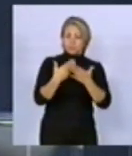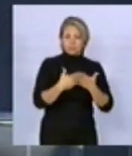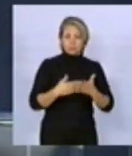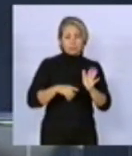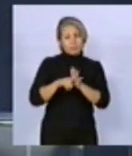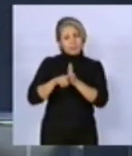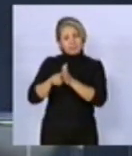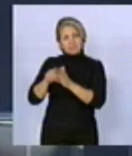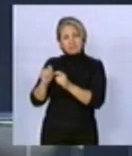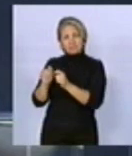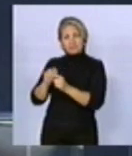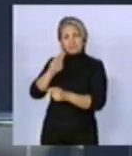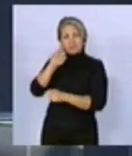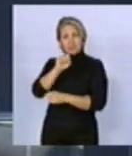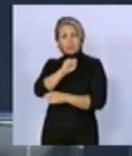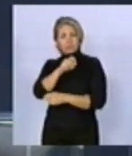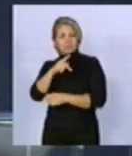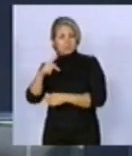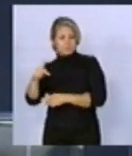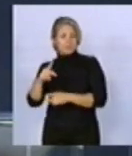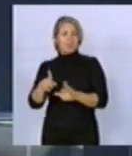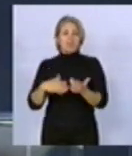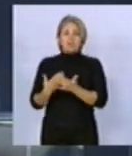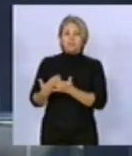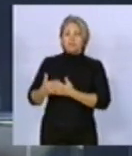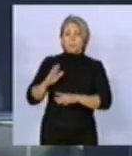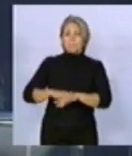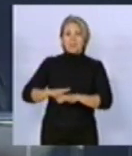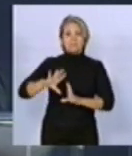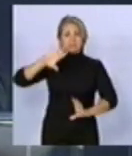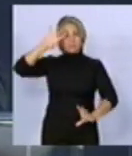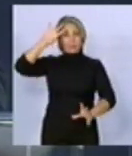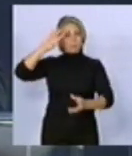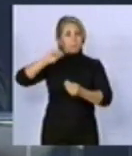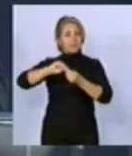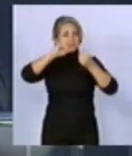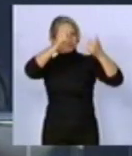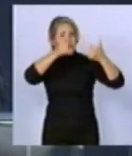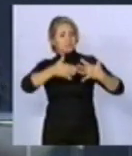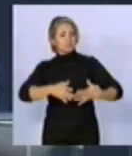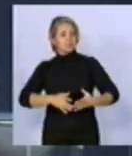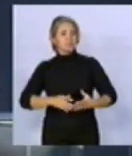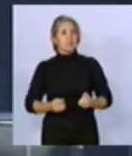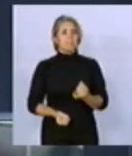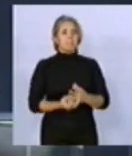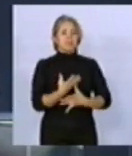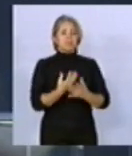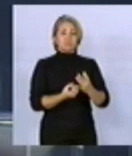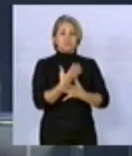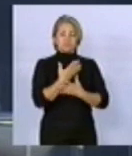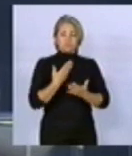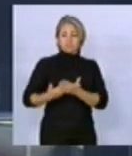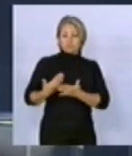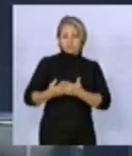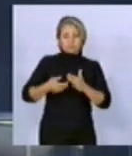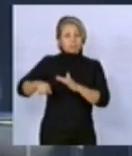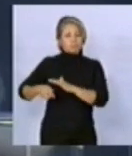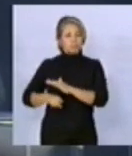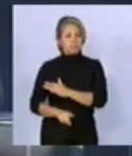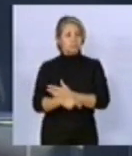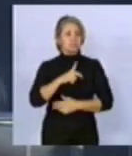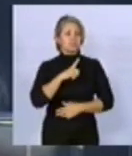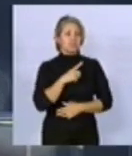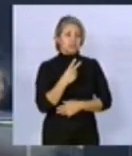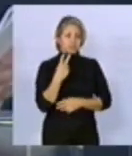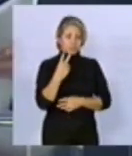que é o estudo mais completo aqui eu já tive acesso sob custo de produção o estudo é denso eu trouxe duas